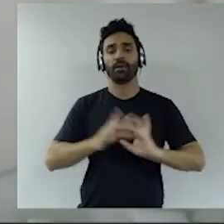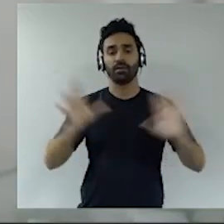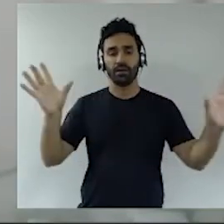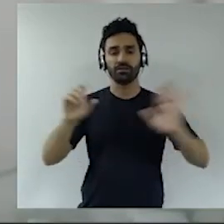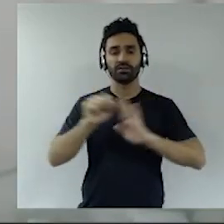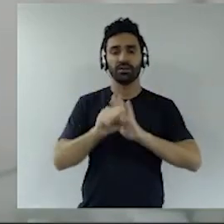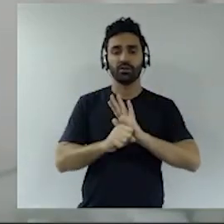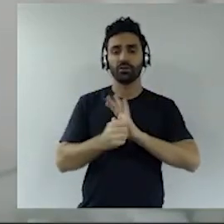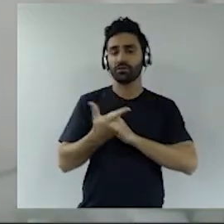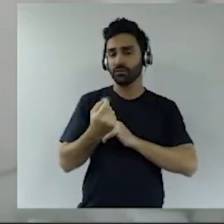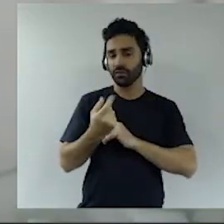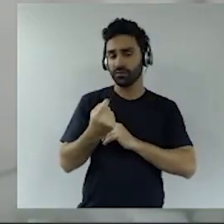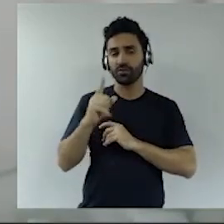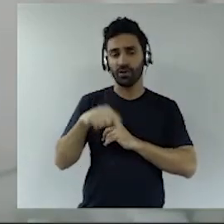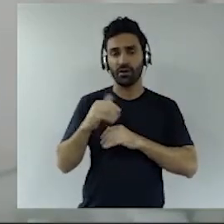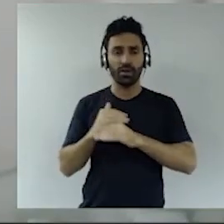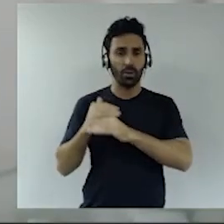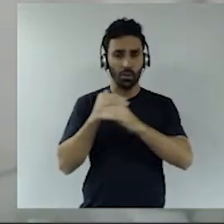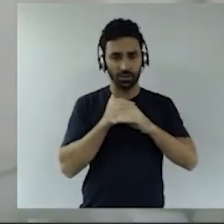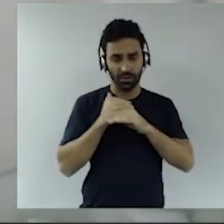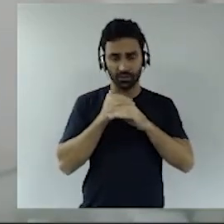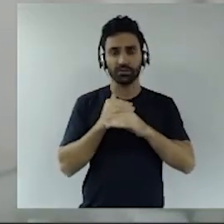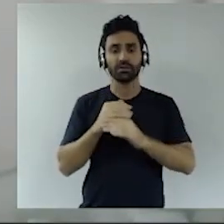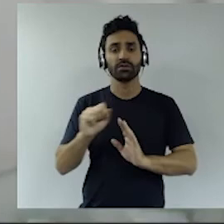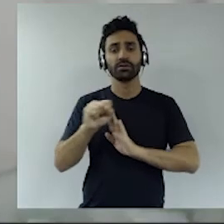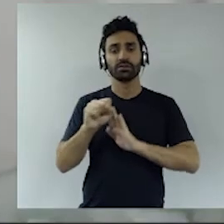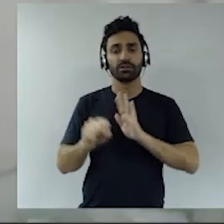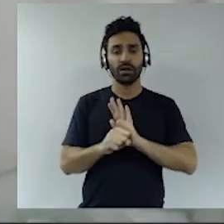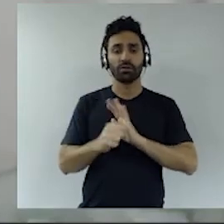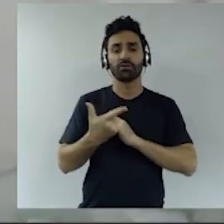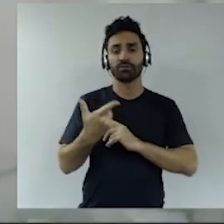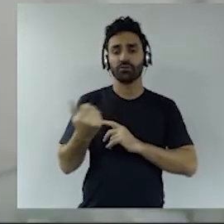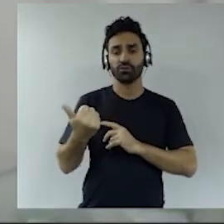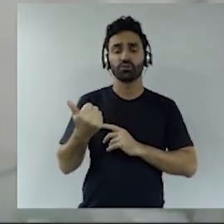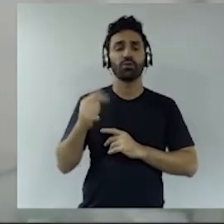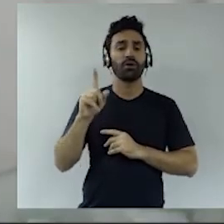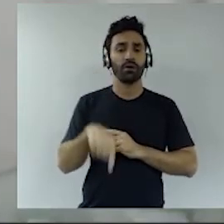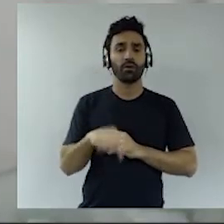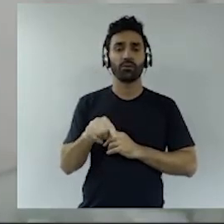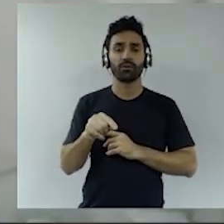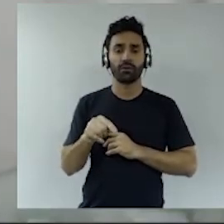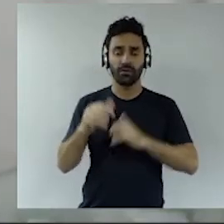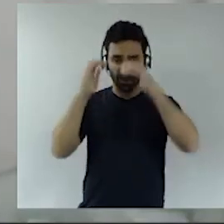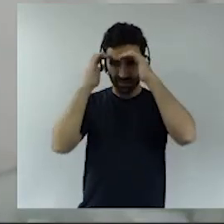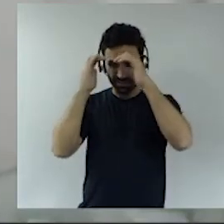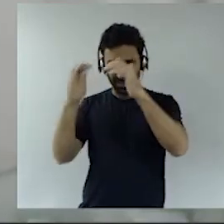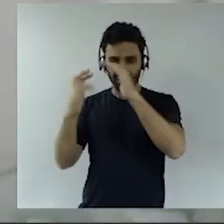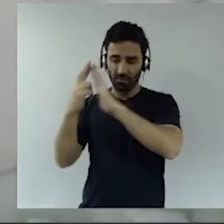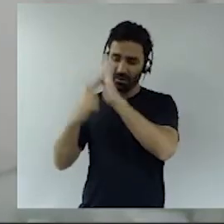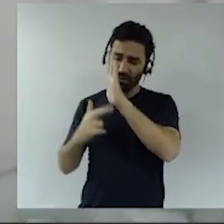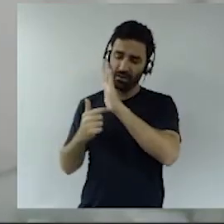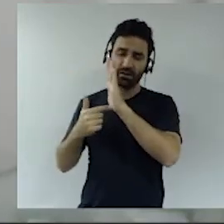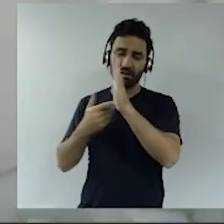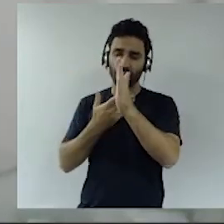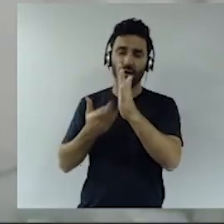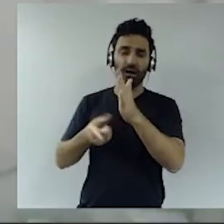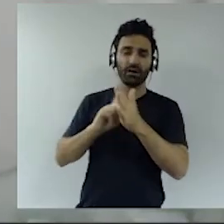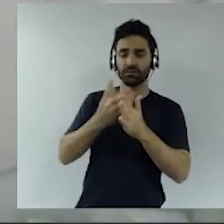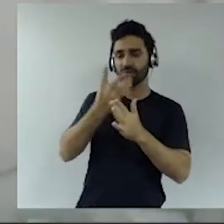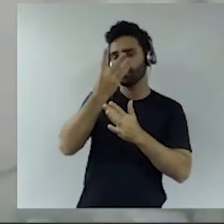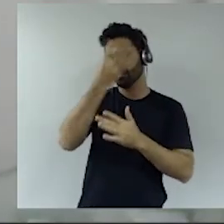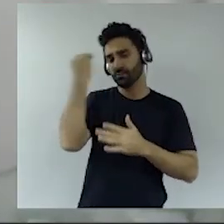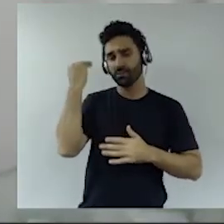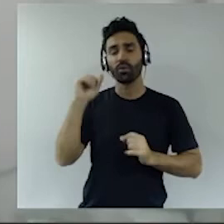foi o século da igualdade, e o século XXI é a reconstrução de um princípio esquecido, que é o princípio da